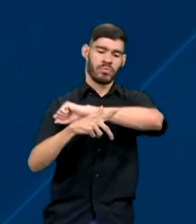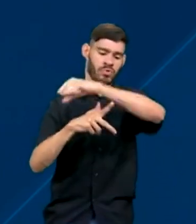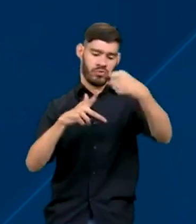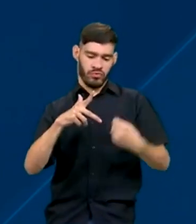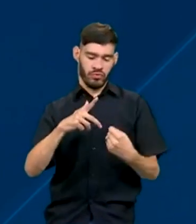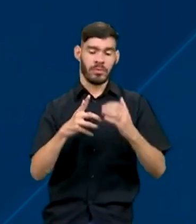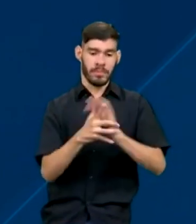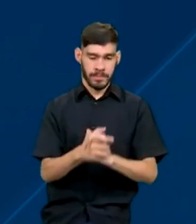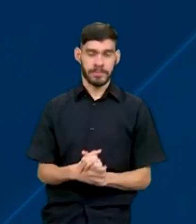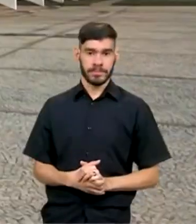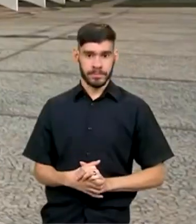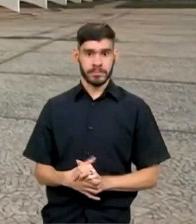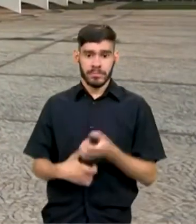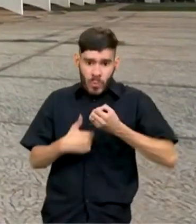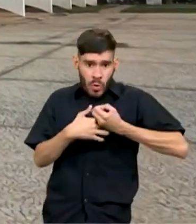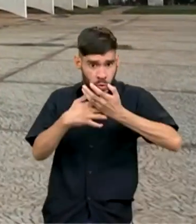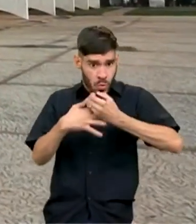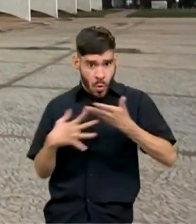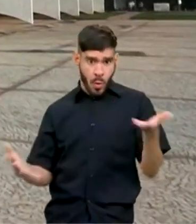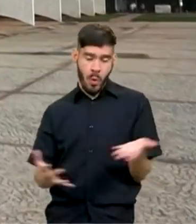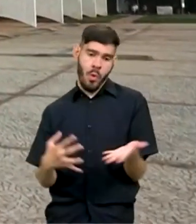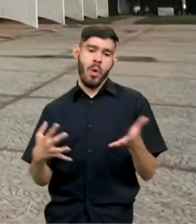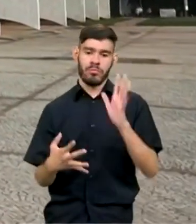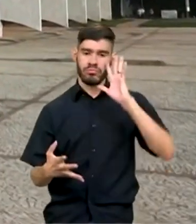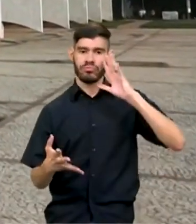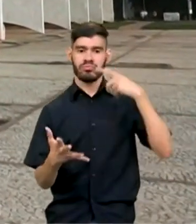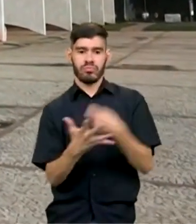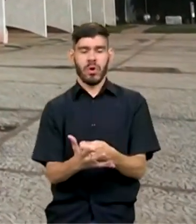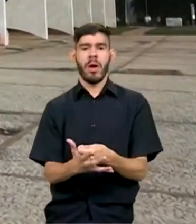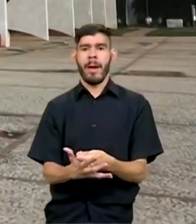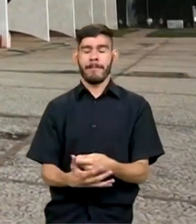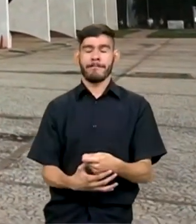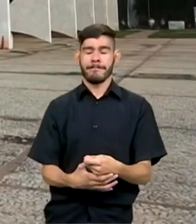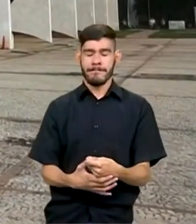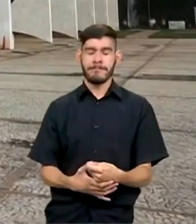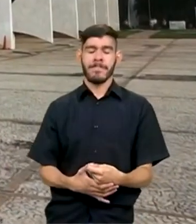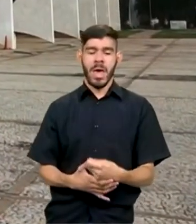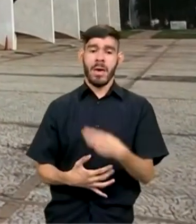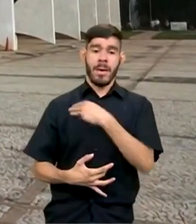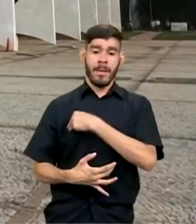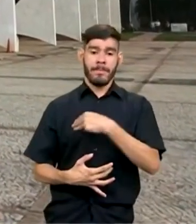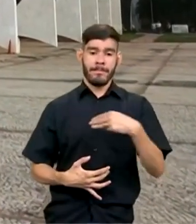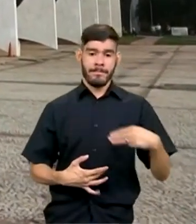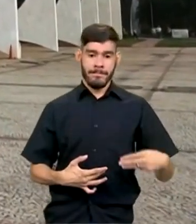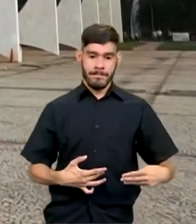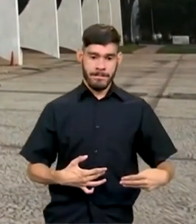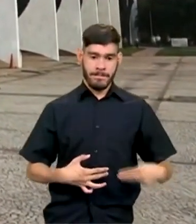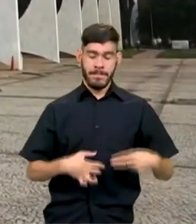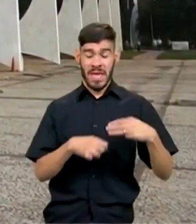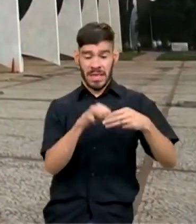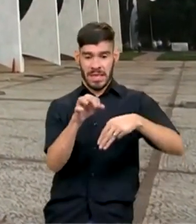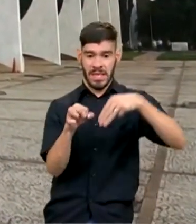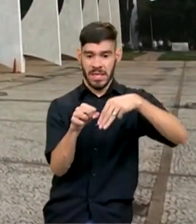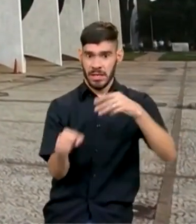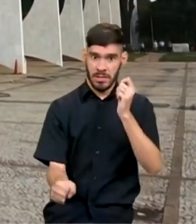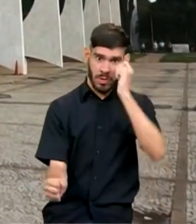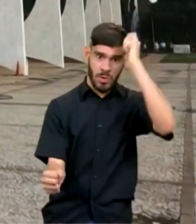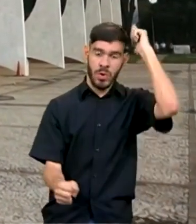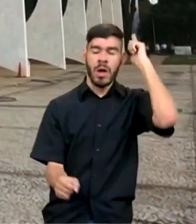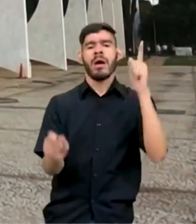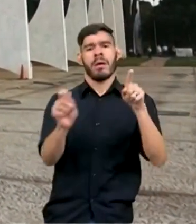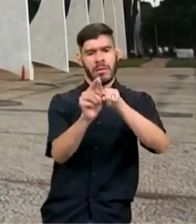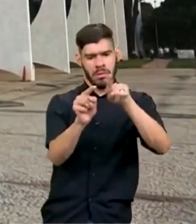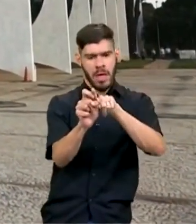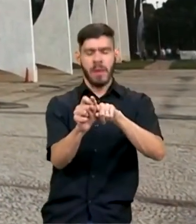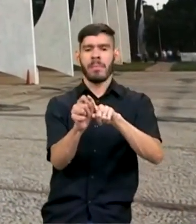Poderes da República o depoimento de hoje foi determinado pelo Ministro do Supremo Tribunal Federal Alexandre de Moraes o ministro